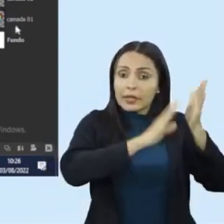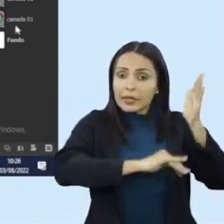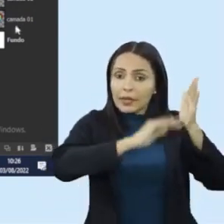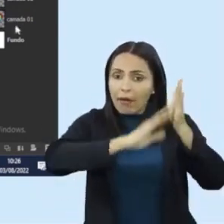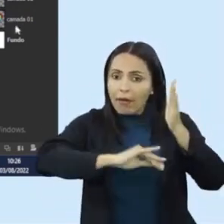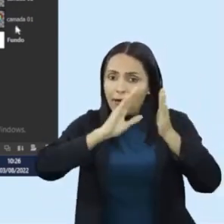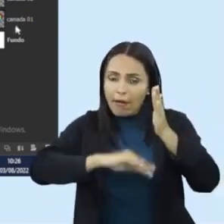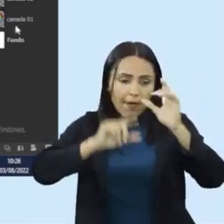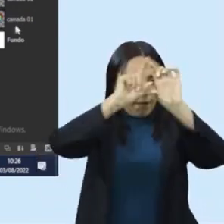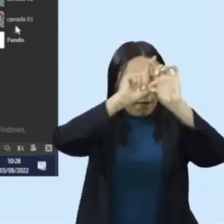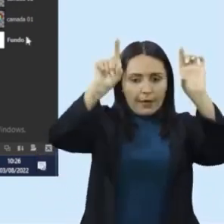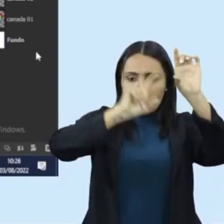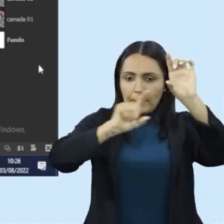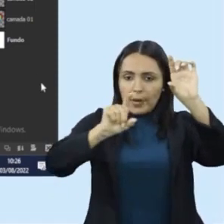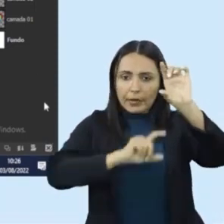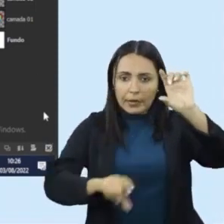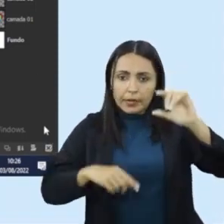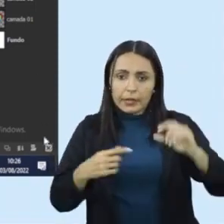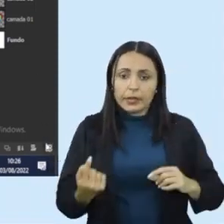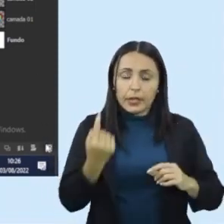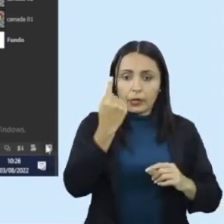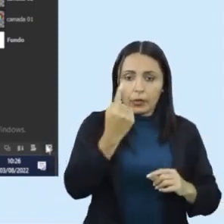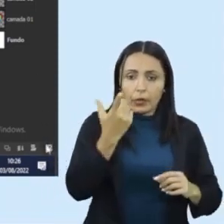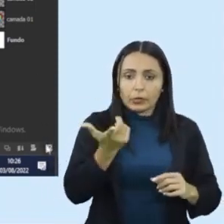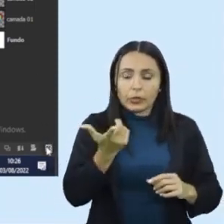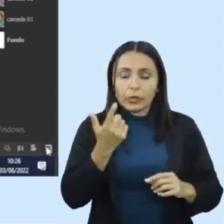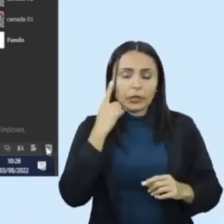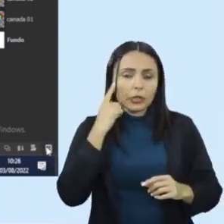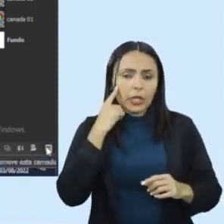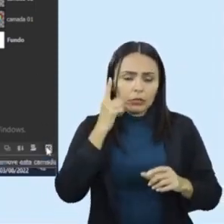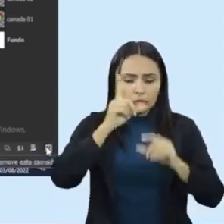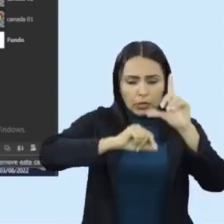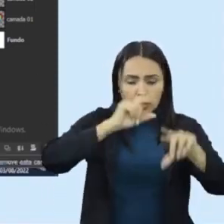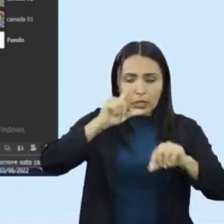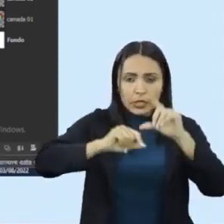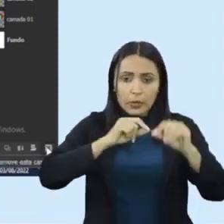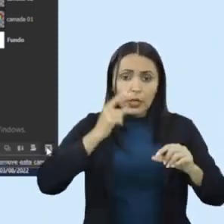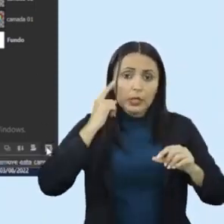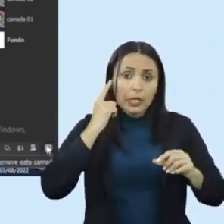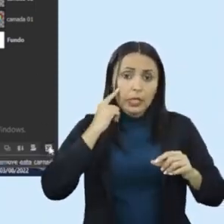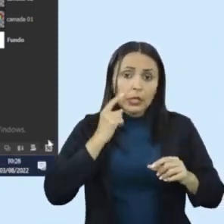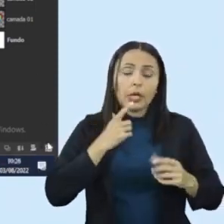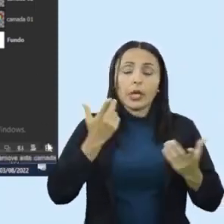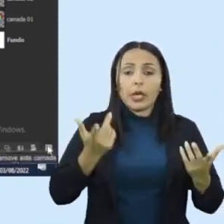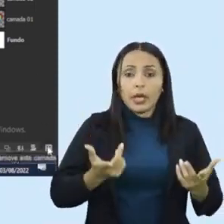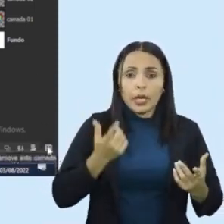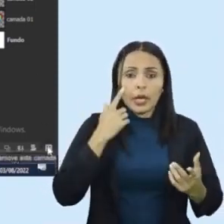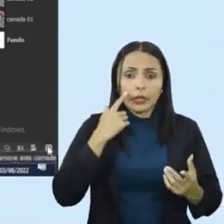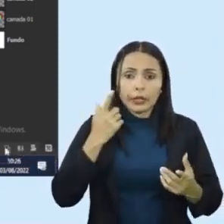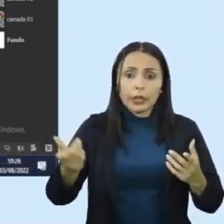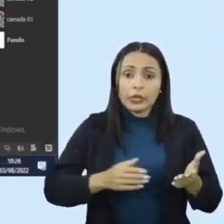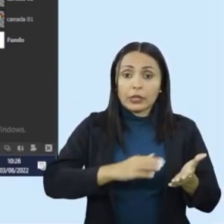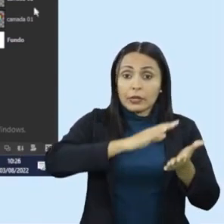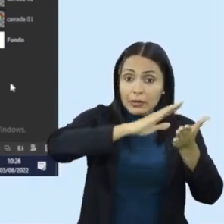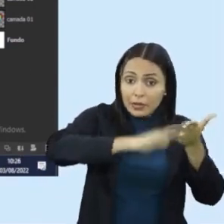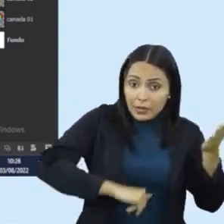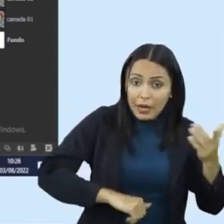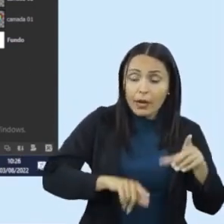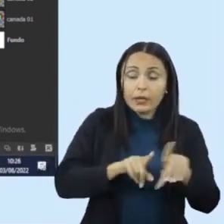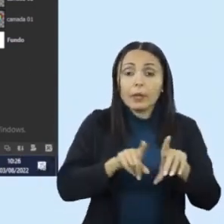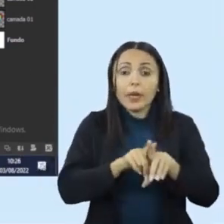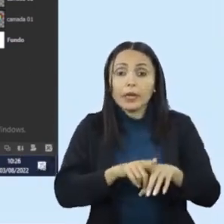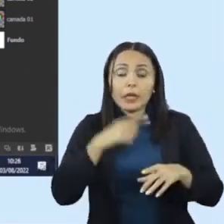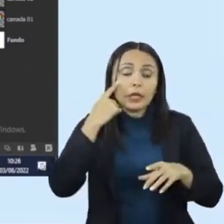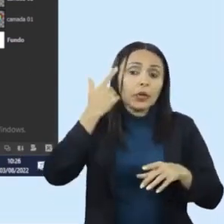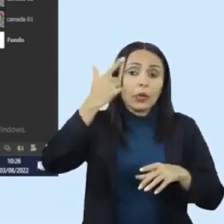a nossa camada, já que a gente tem uma sobrando. Na caixa de seleção, a gente tem essa opção aqui de remover, e a gente também pode